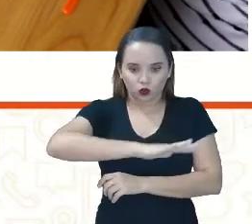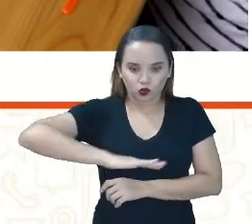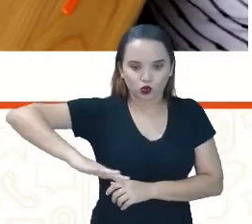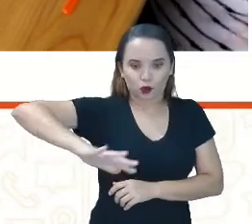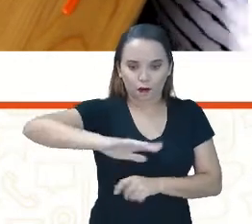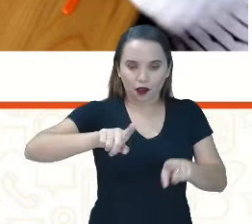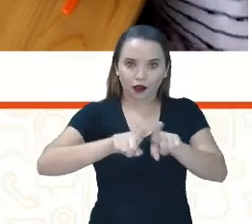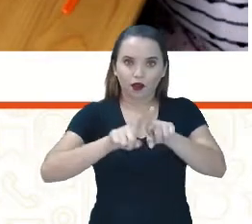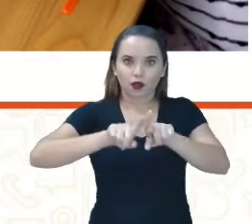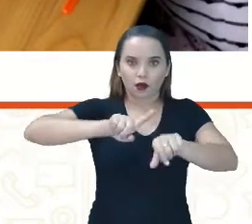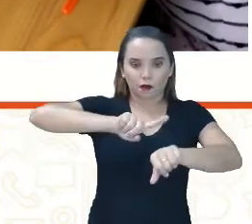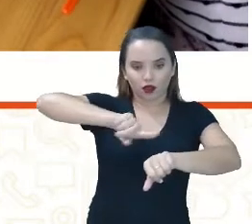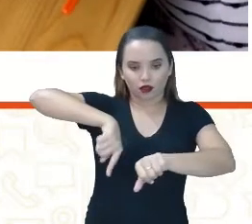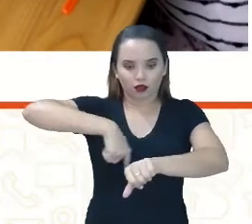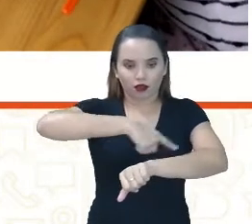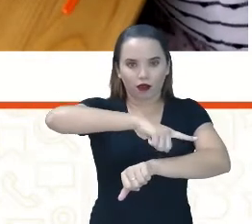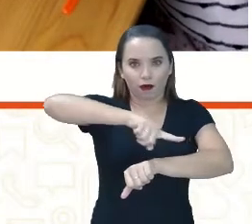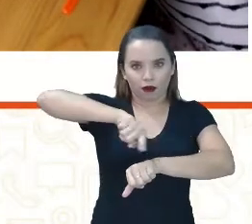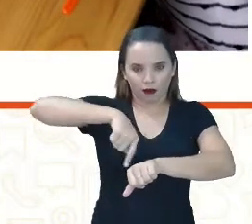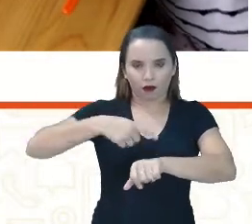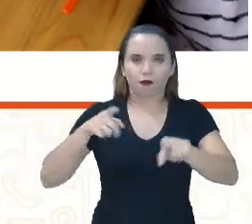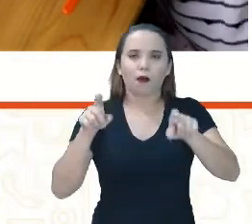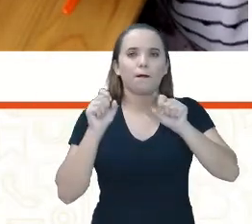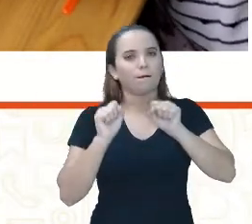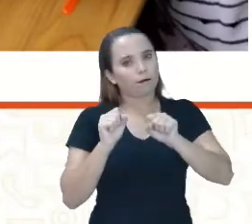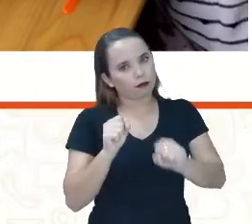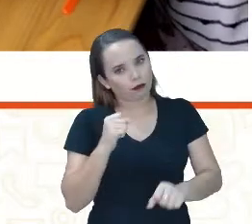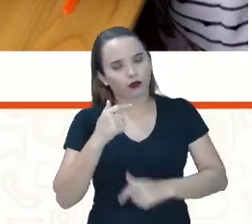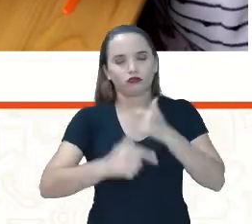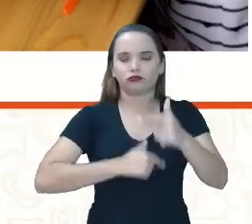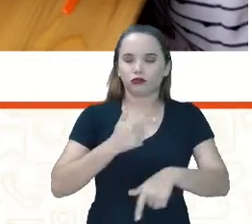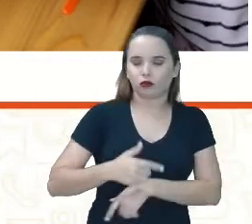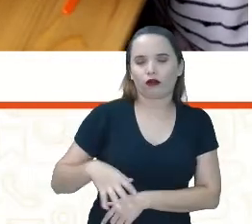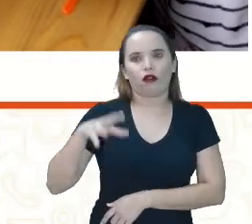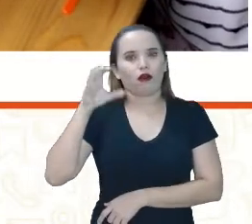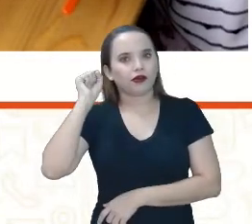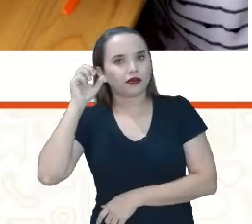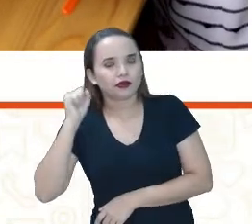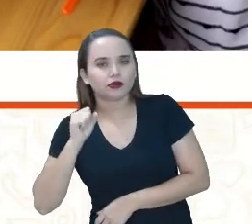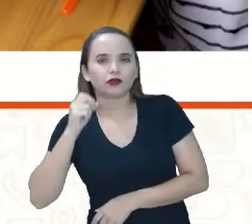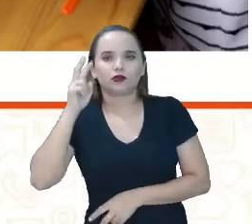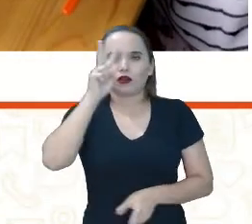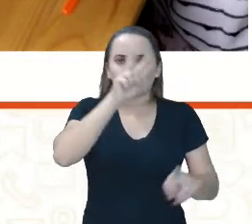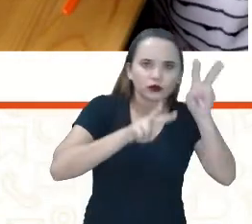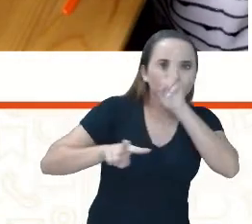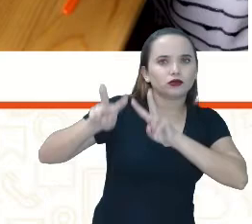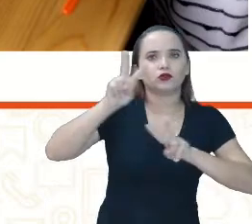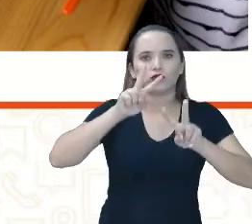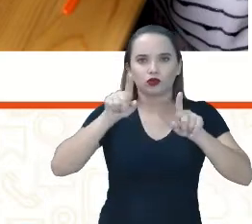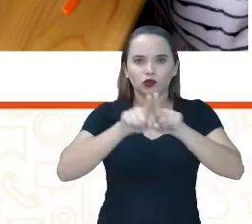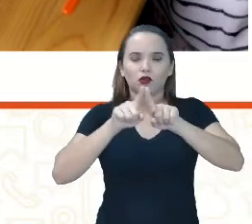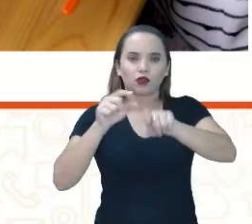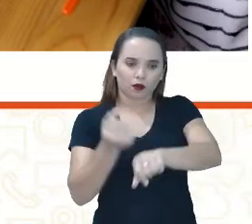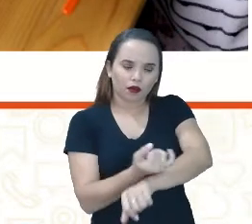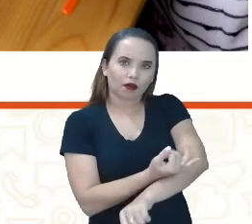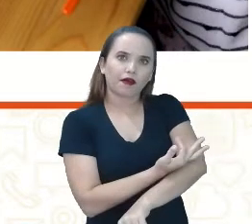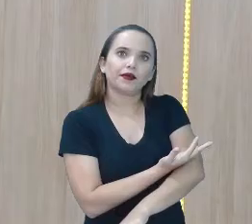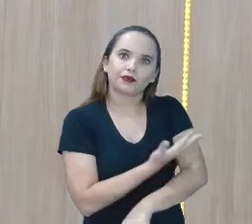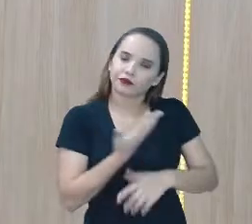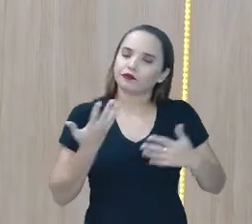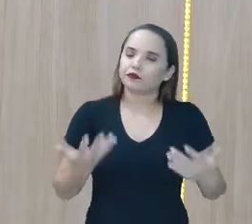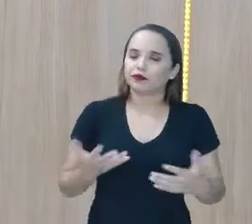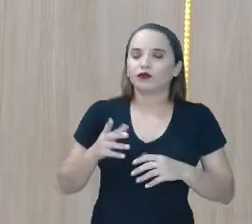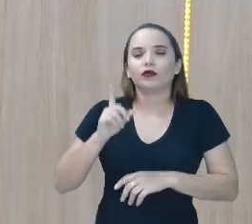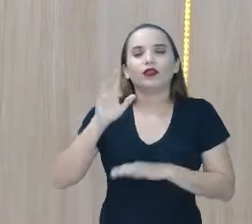de tempo. Então, a gente pode trabalhar com a questão auditiva, com a questão visual, com a questão sinestésica. Né? E aí a gente